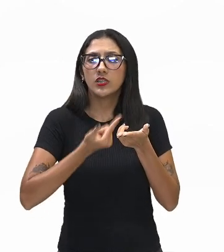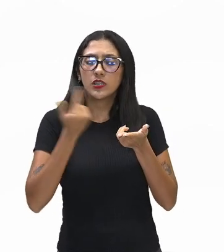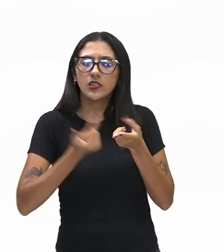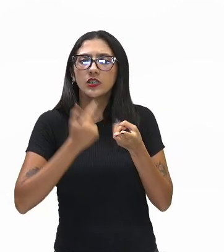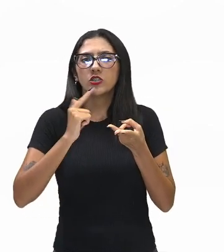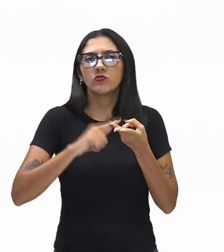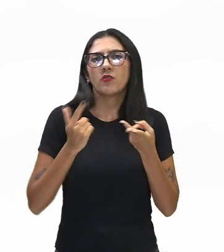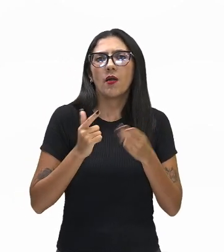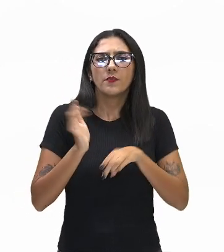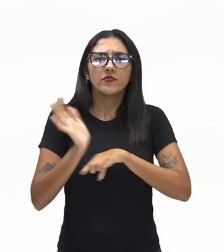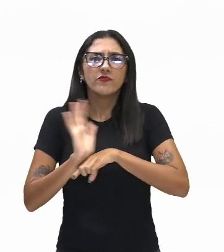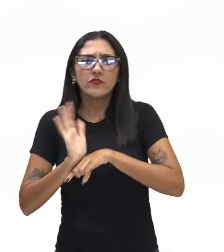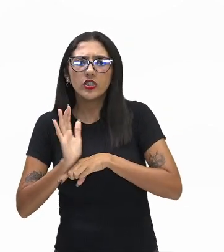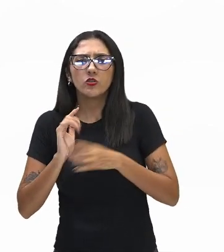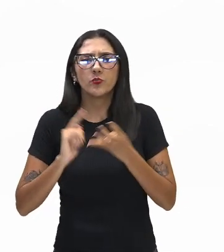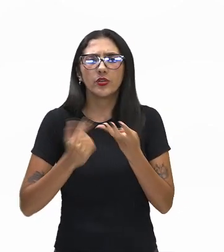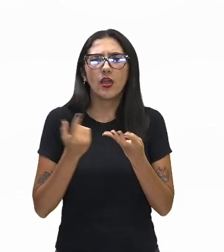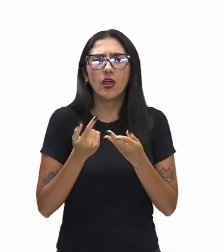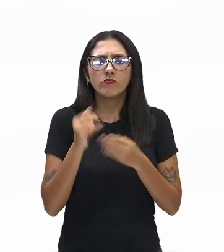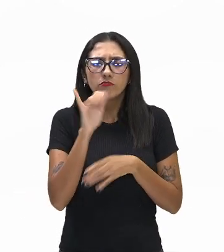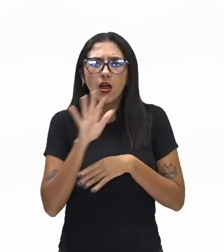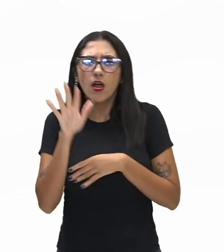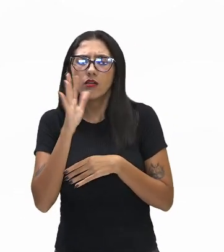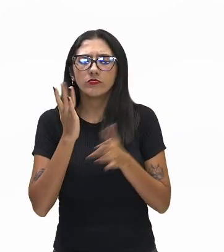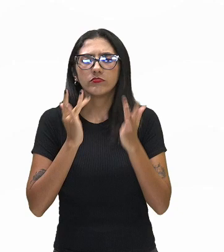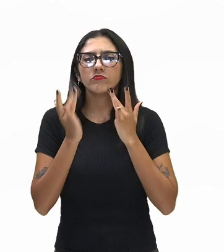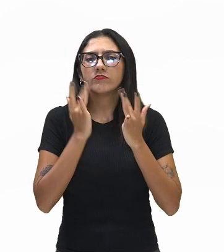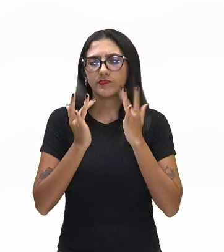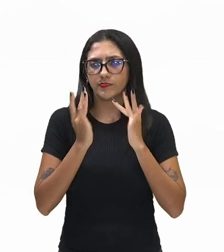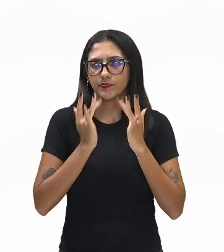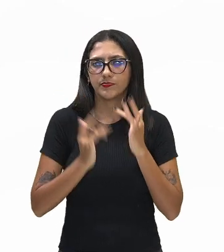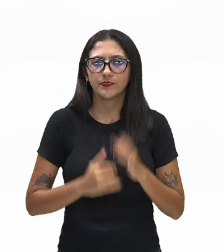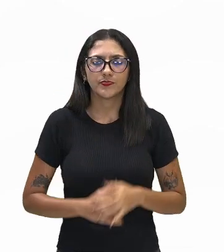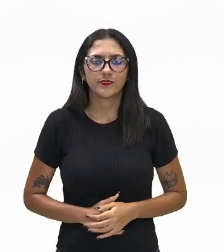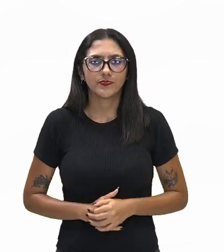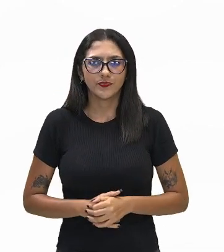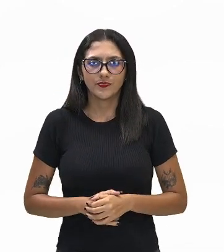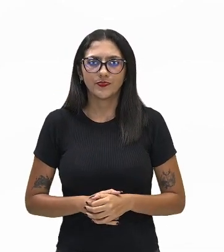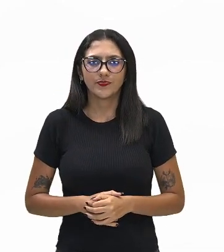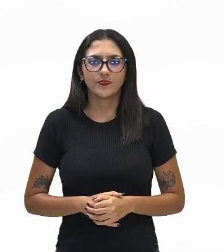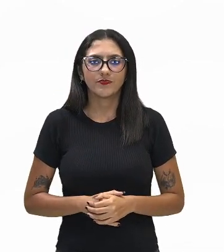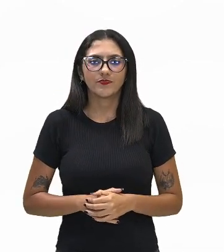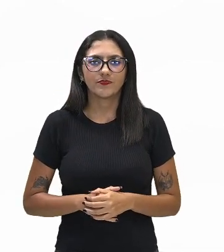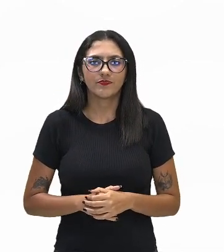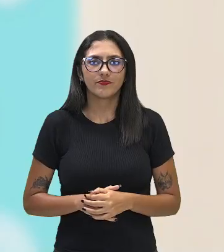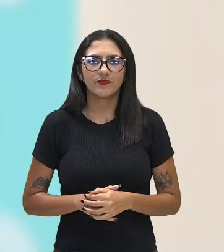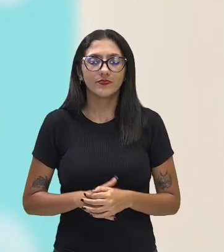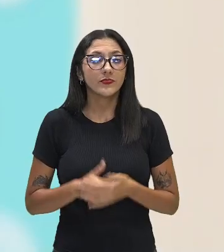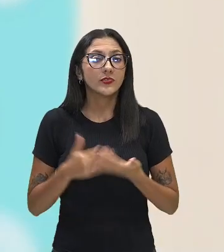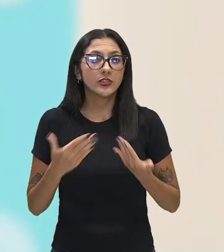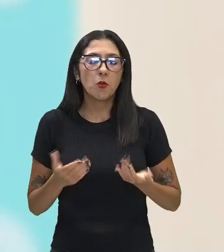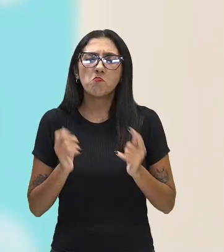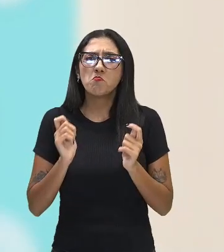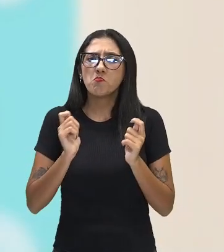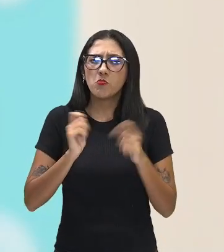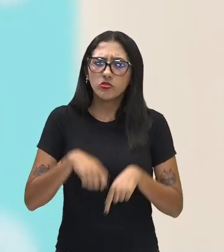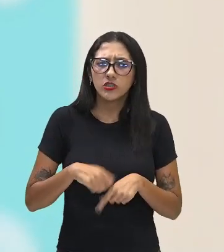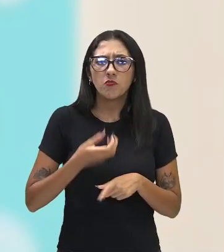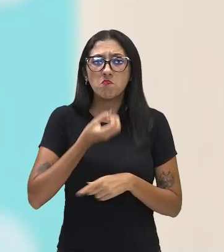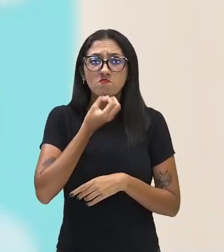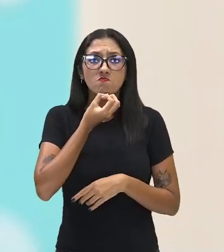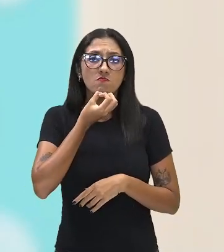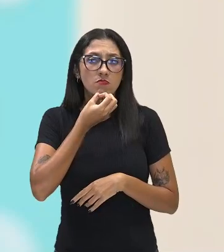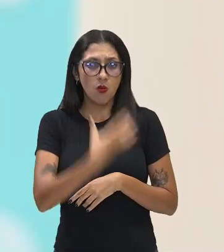de peças teatrais. Então, para eu fazer um bom resumo, né, eu